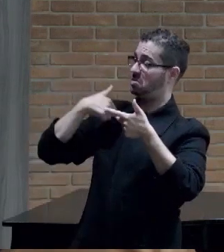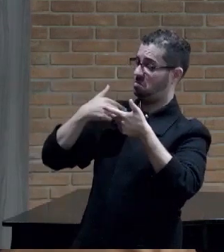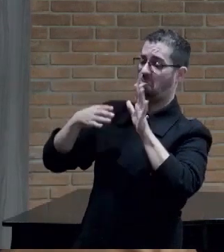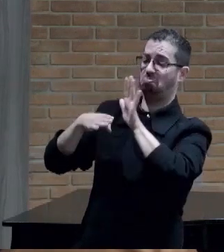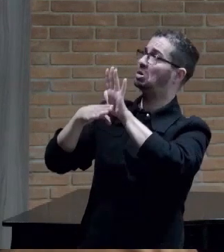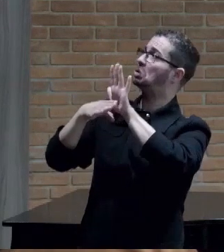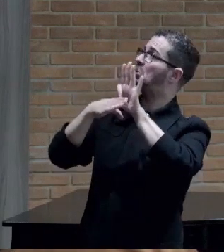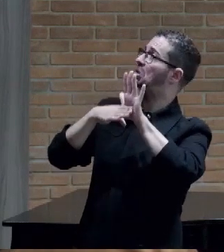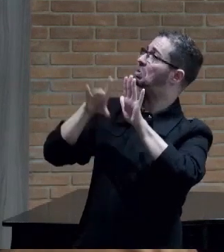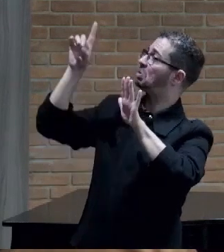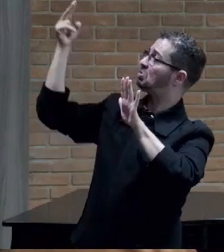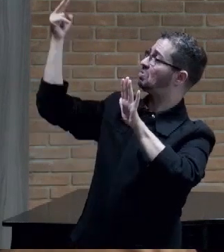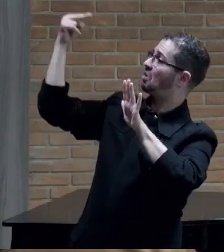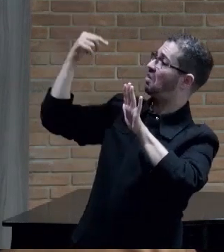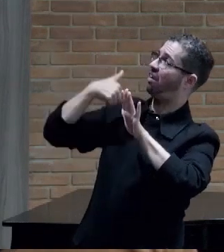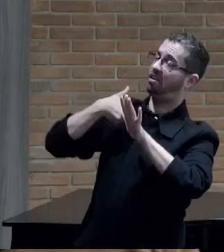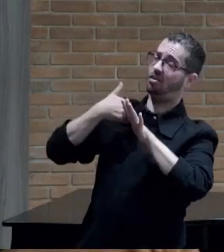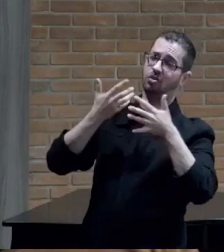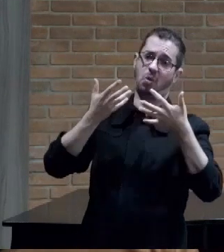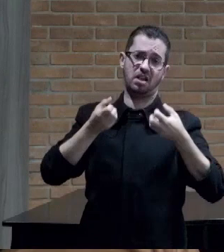também se tornam aceitáveis.